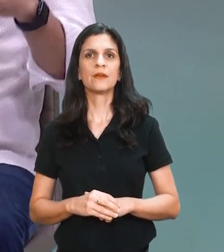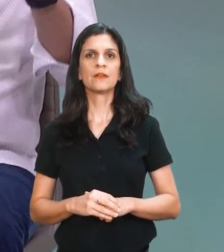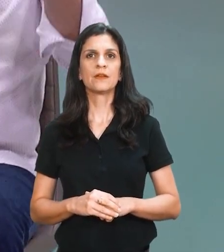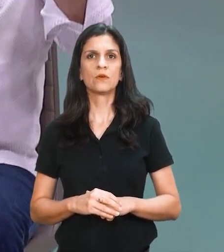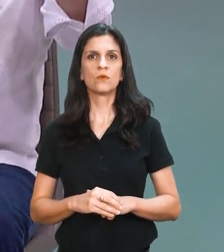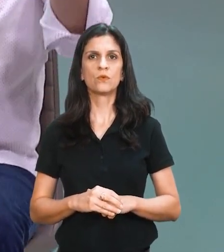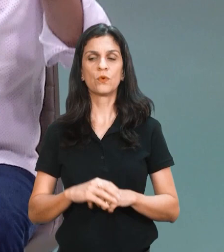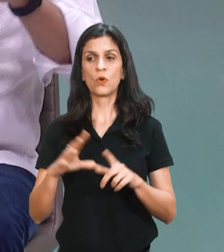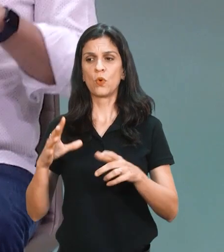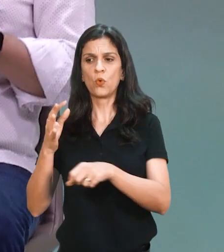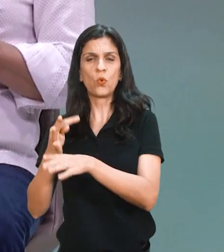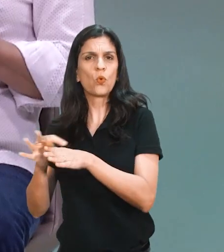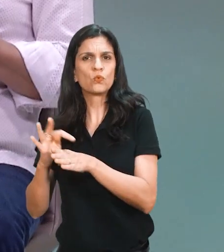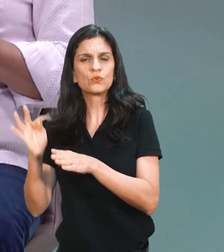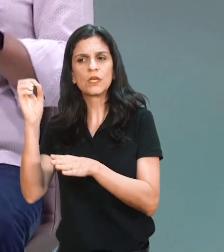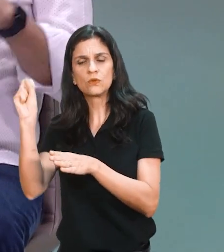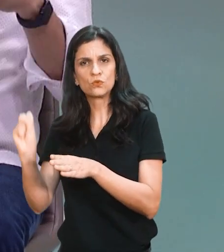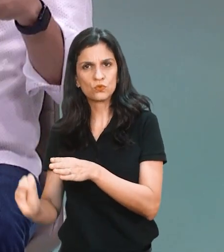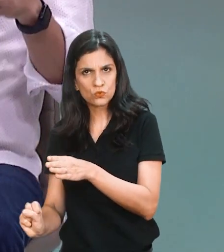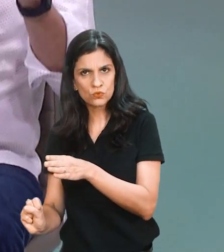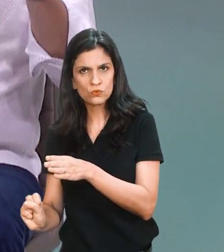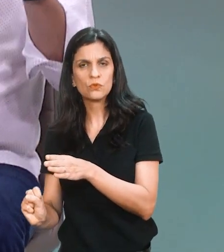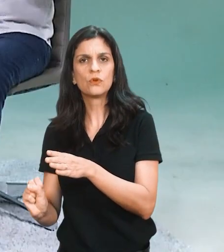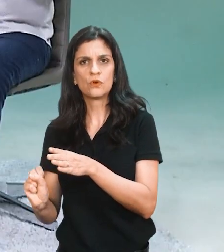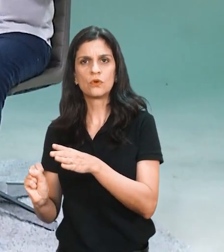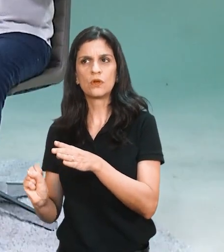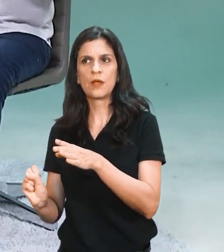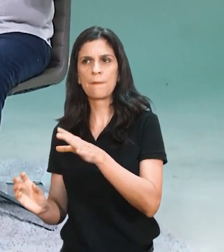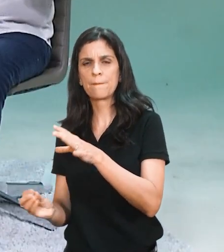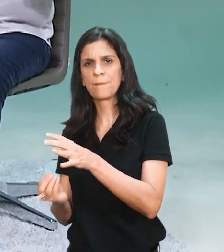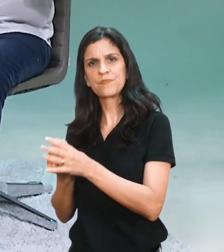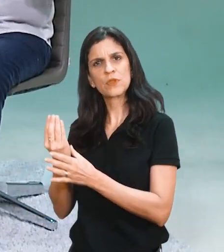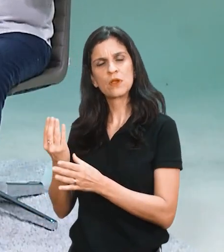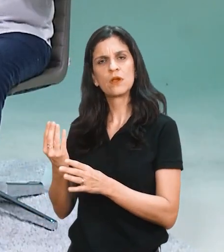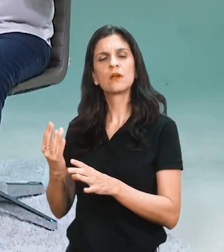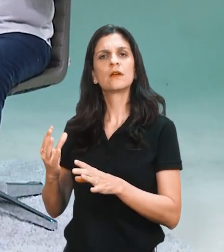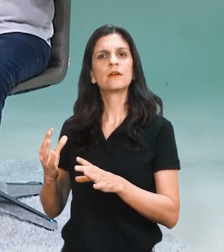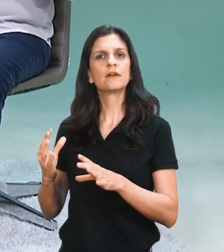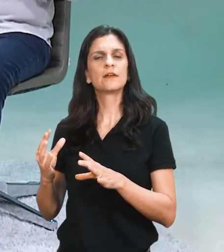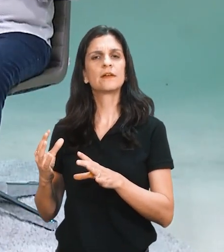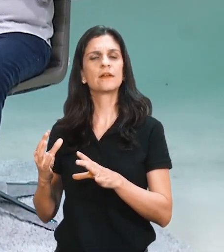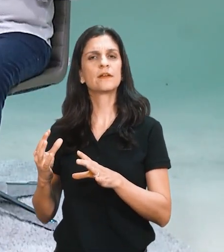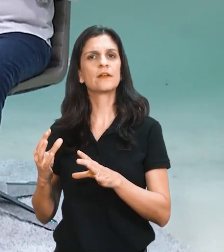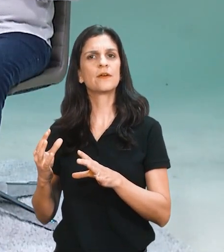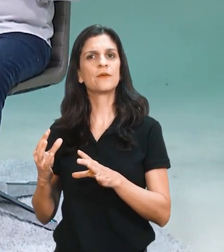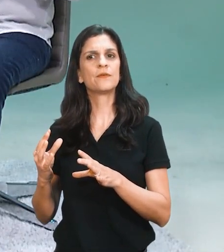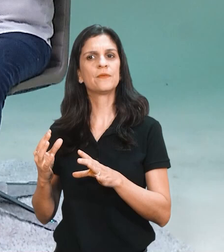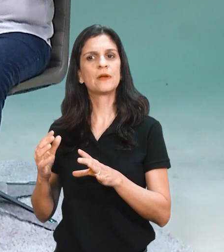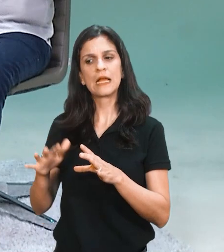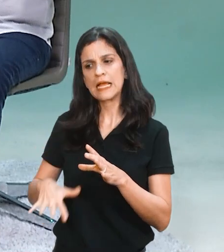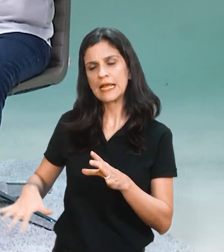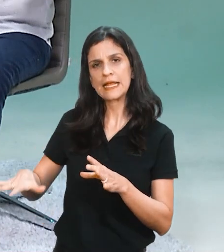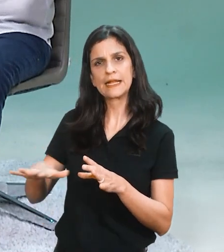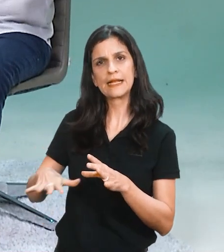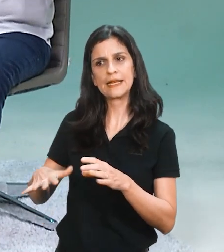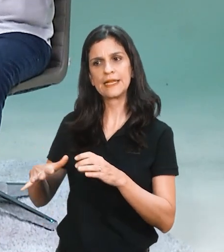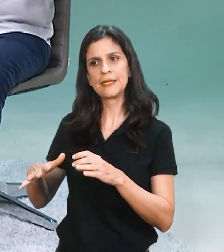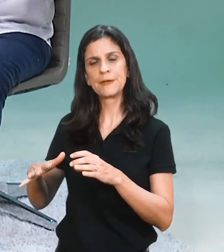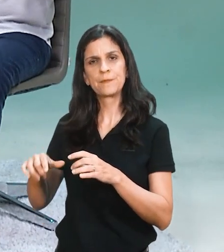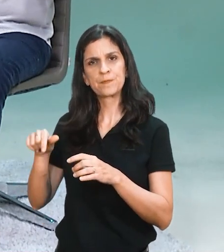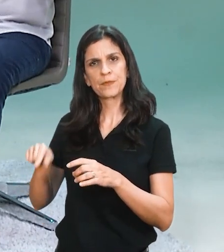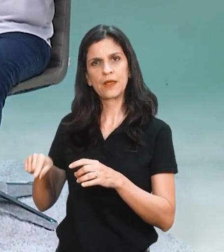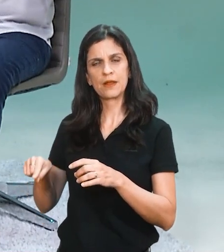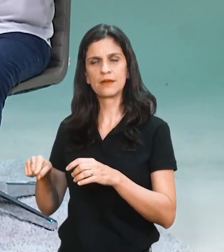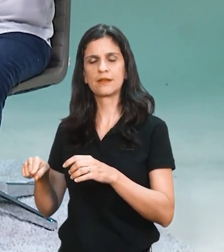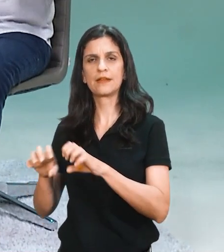Portinelli, ele implementou lá a rede. Lá onde funciona o Conselho do Sul hoje, era a rede de